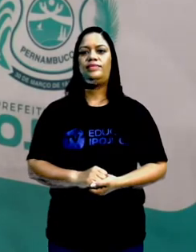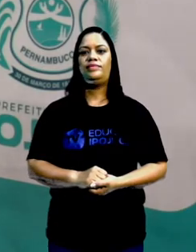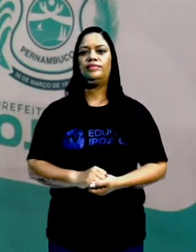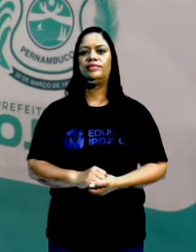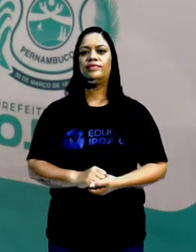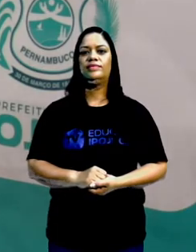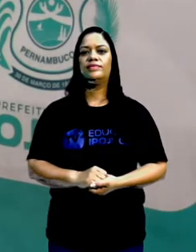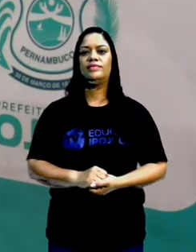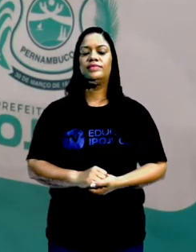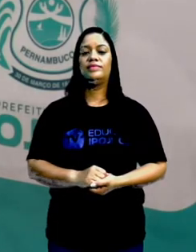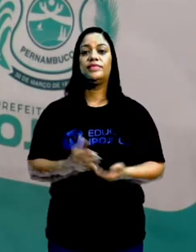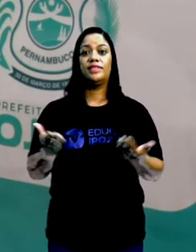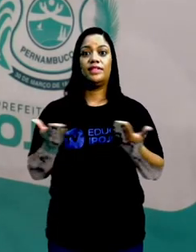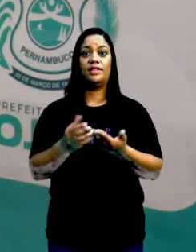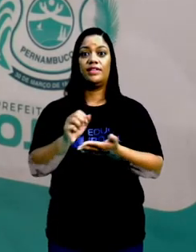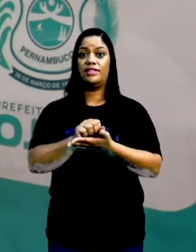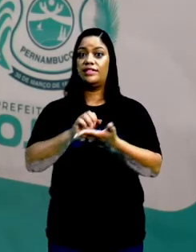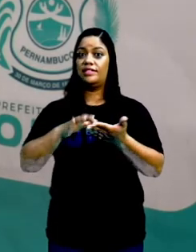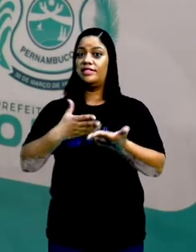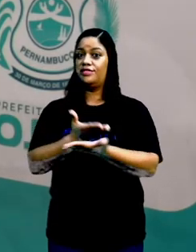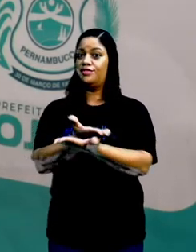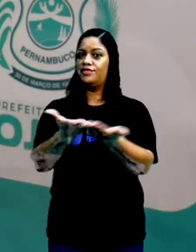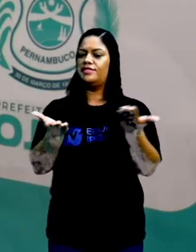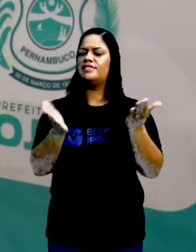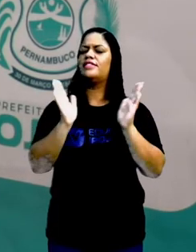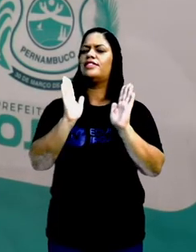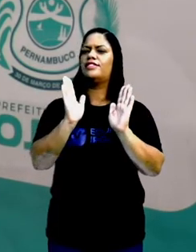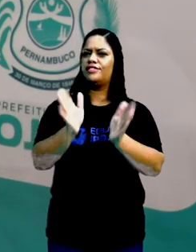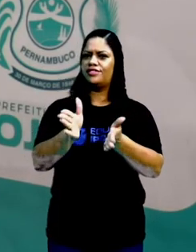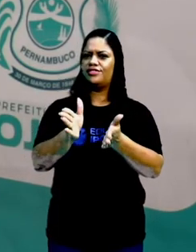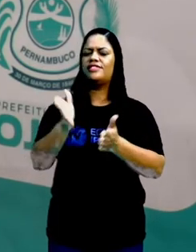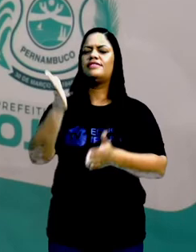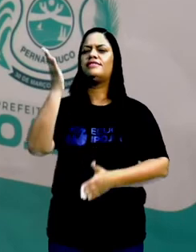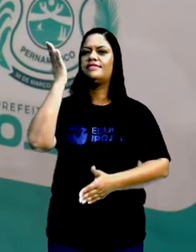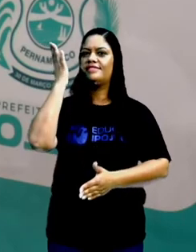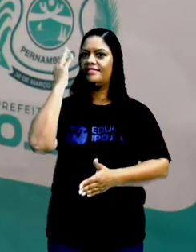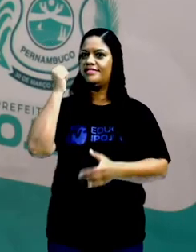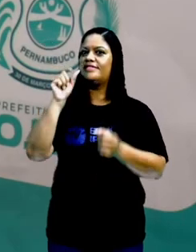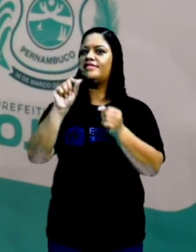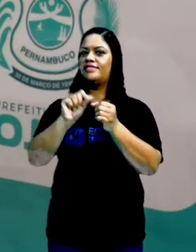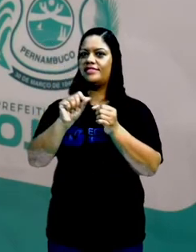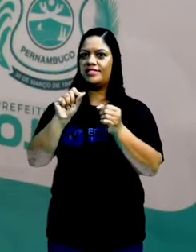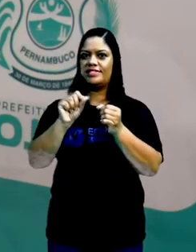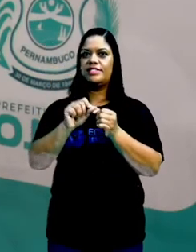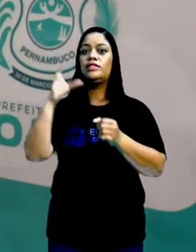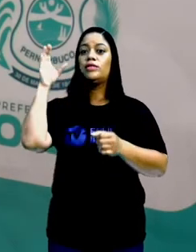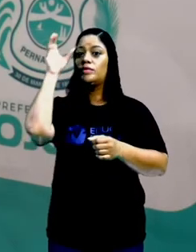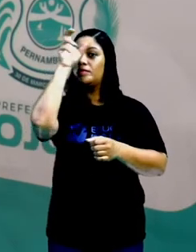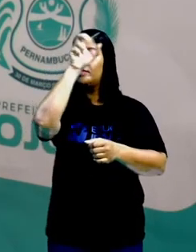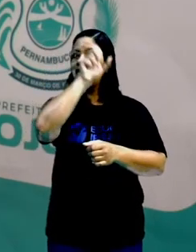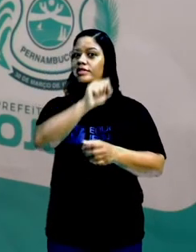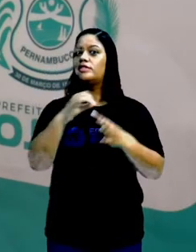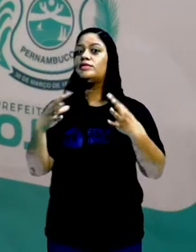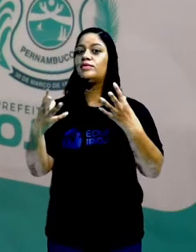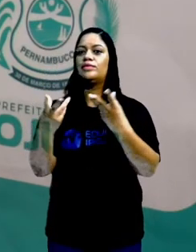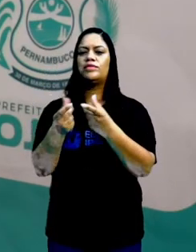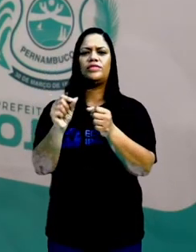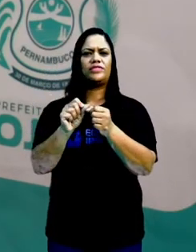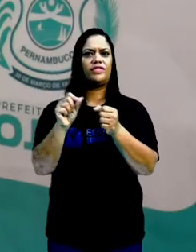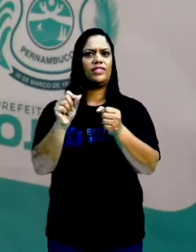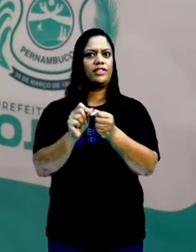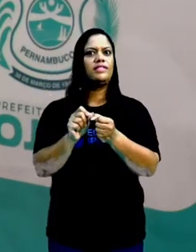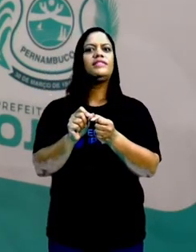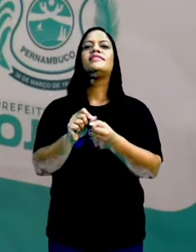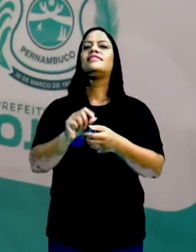olho em nossa atividade, porque vocês já estão aí por dentro do assunto, compreendendo direitinho, fazendo